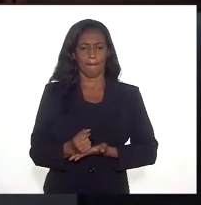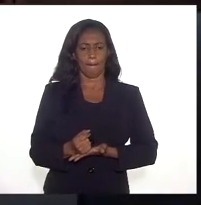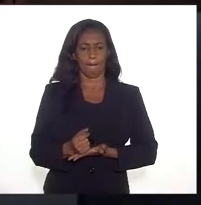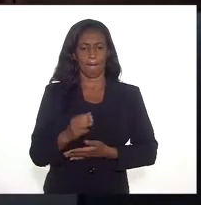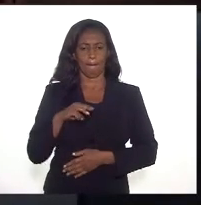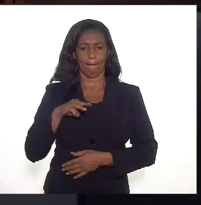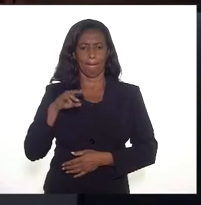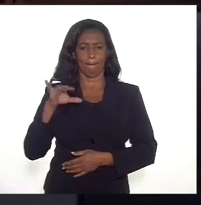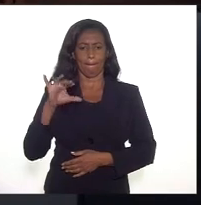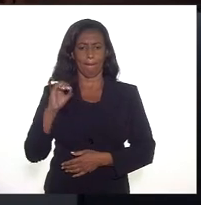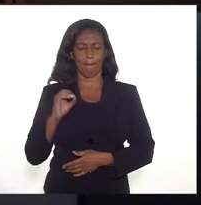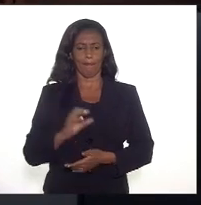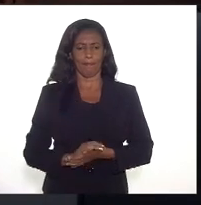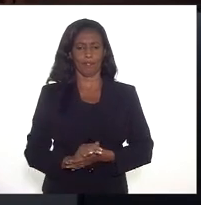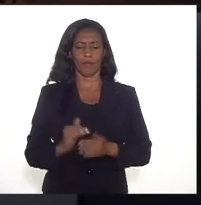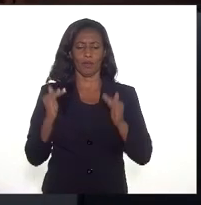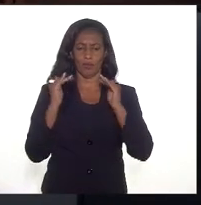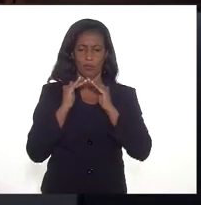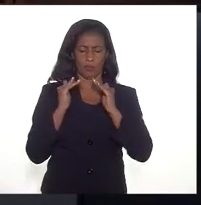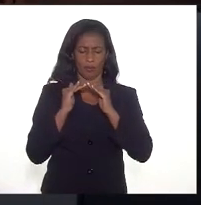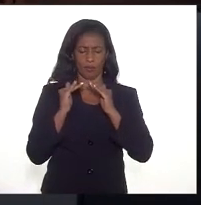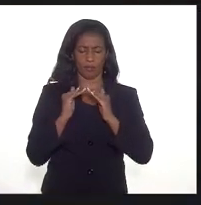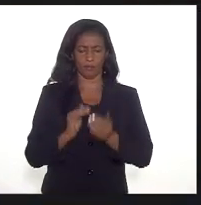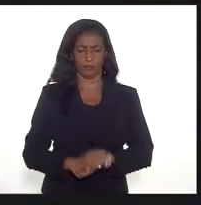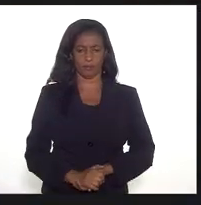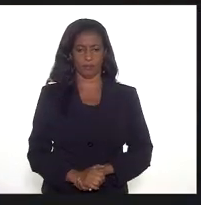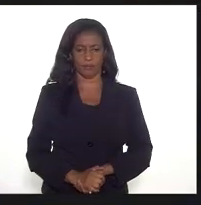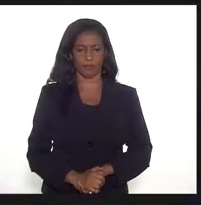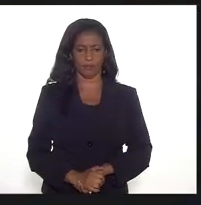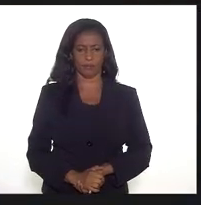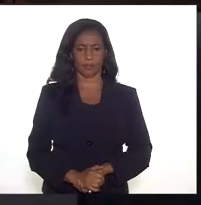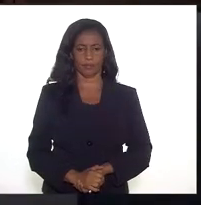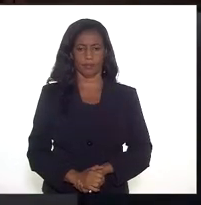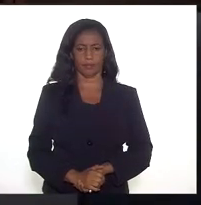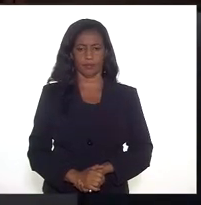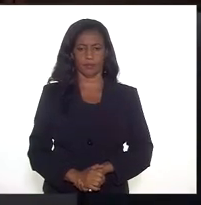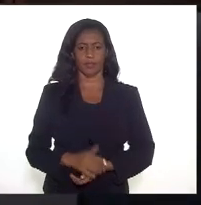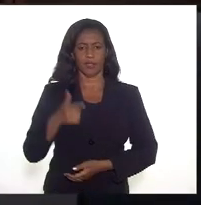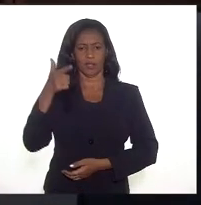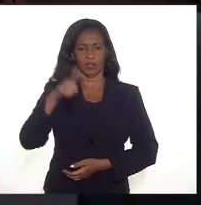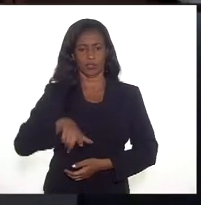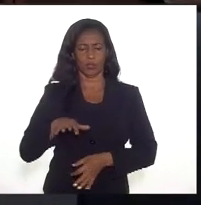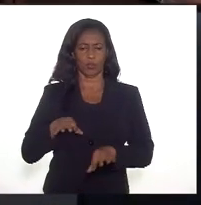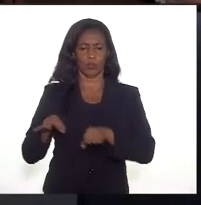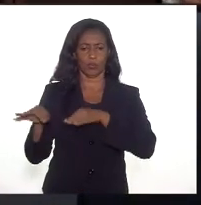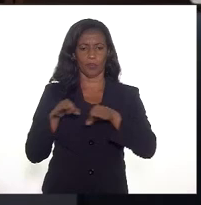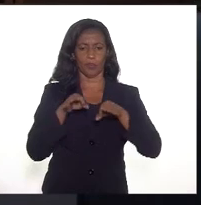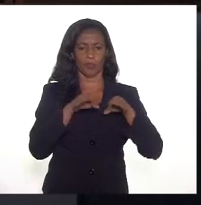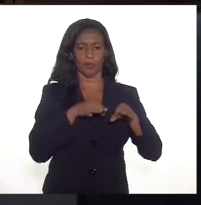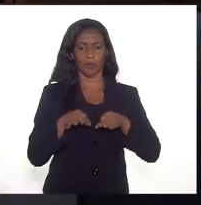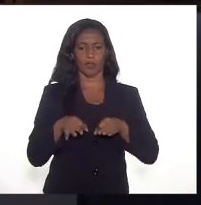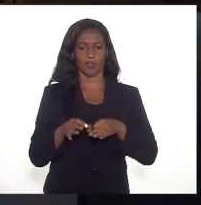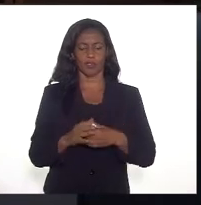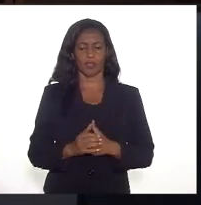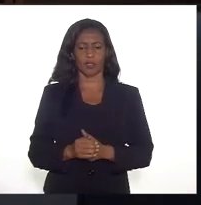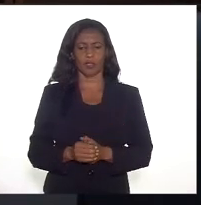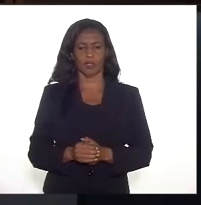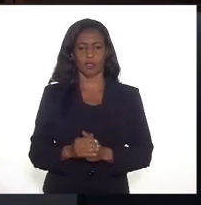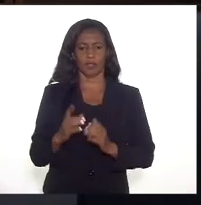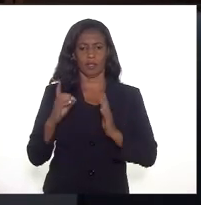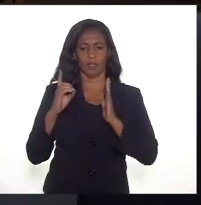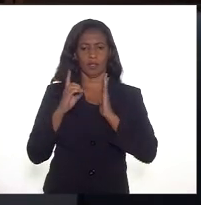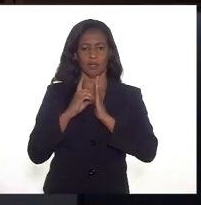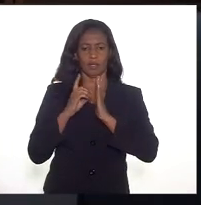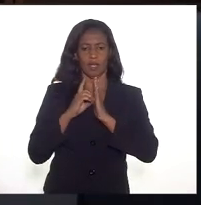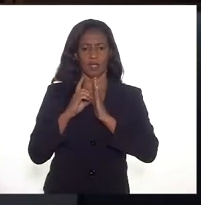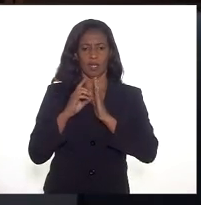Favorável, presidente. Então, mais uma vez, projeto de decreto legislativo